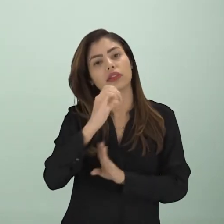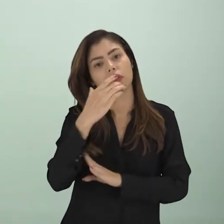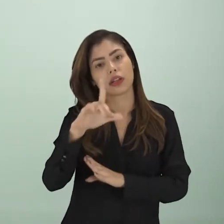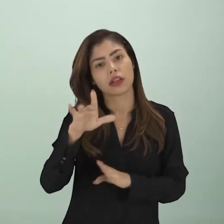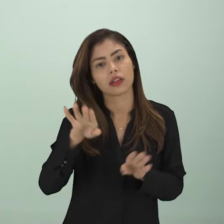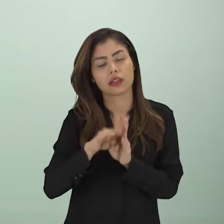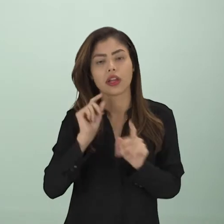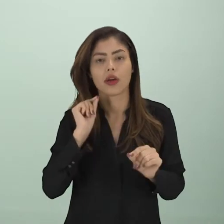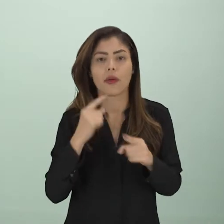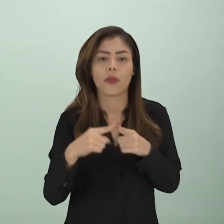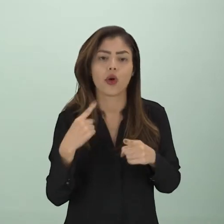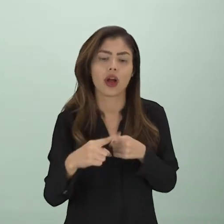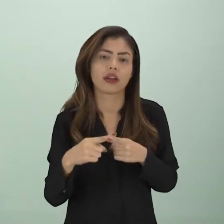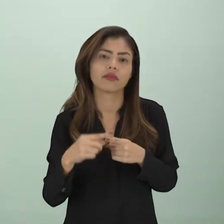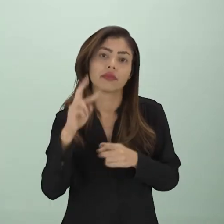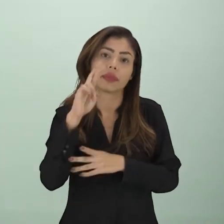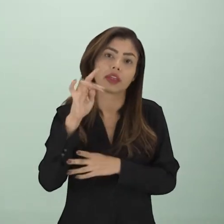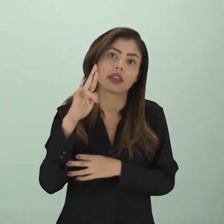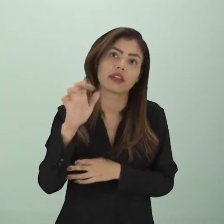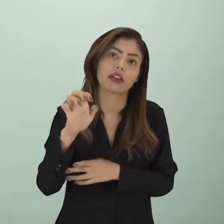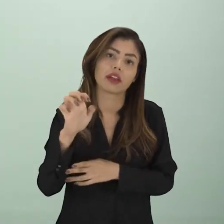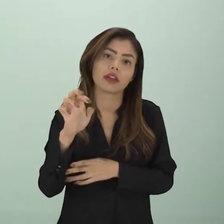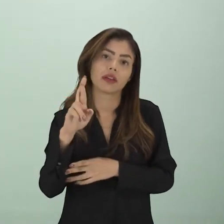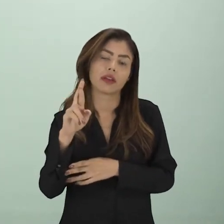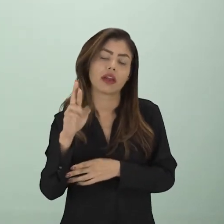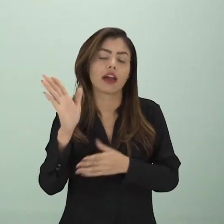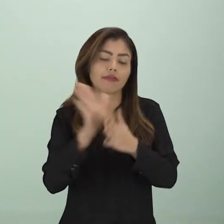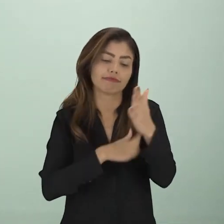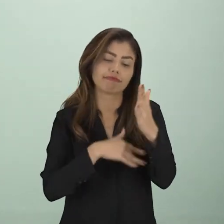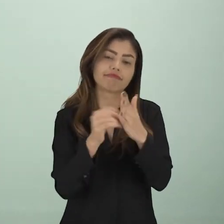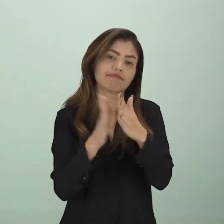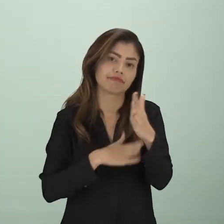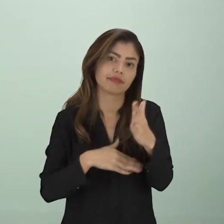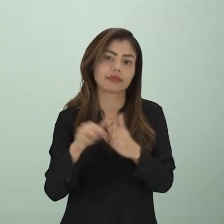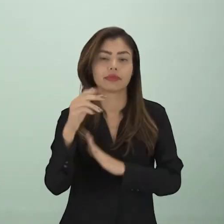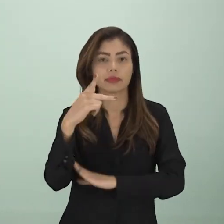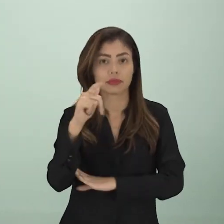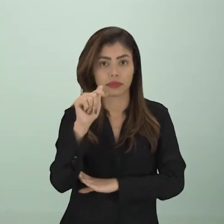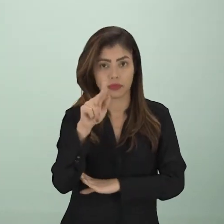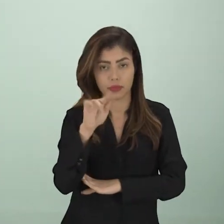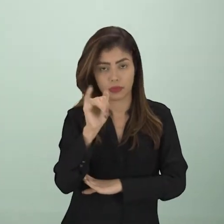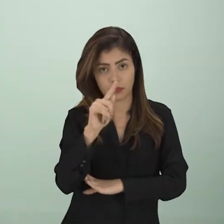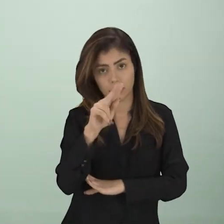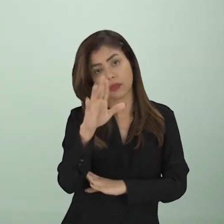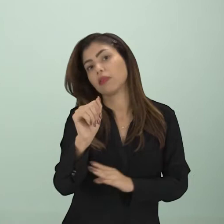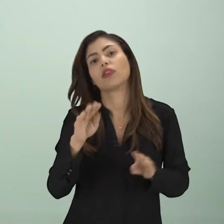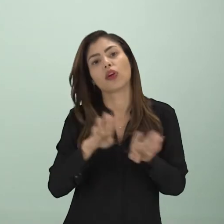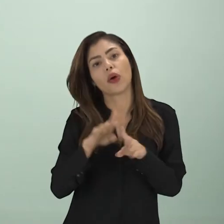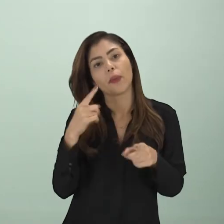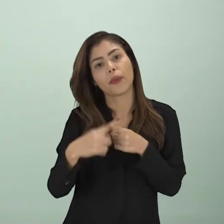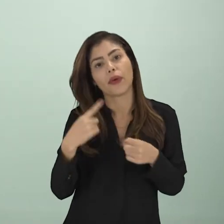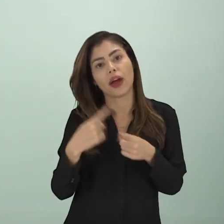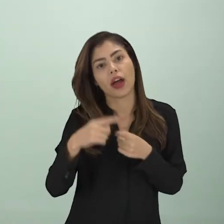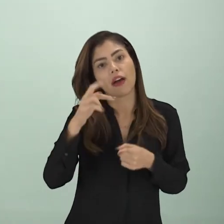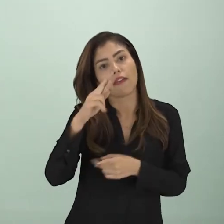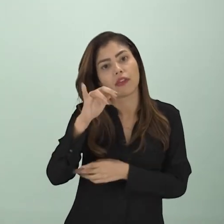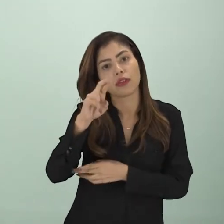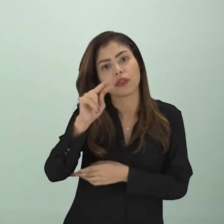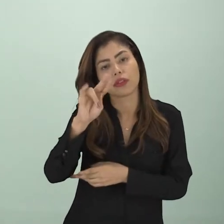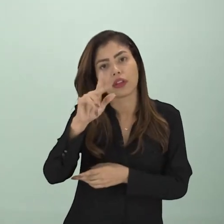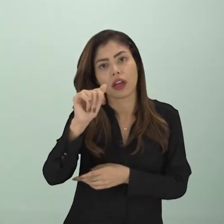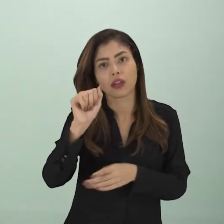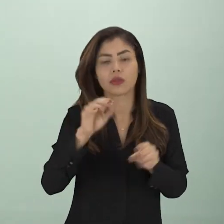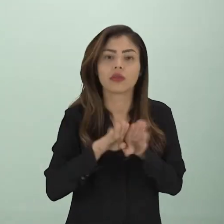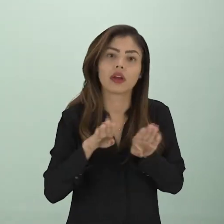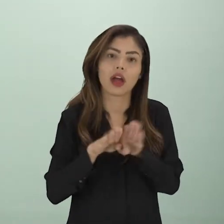tá? Porque Hitler, bem no fundo, ele era um artista plástico, porém frustrado, porque não eram aceitos os